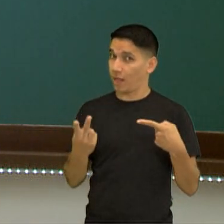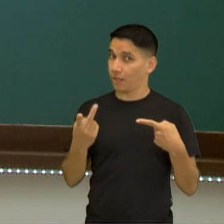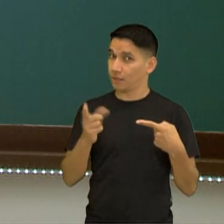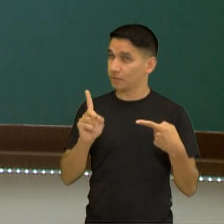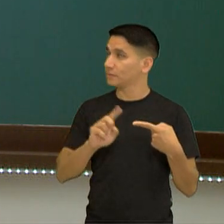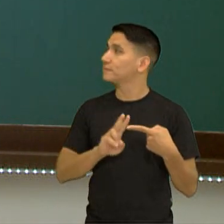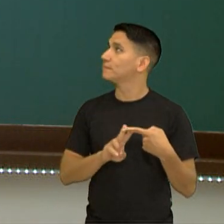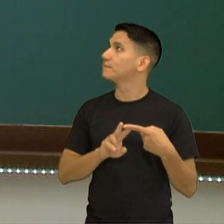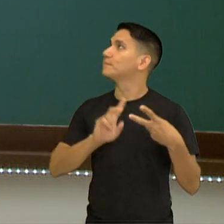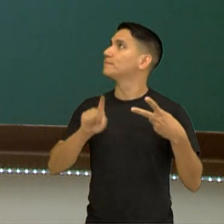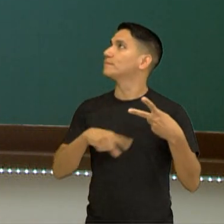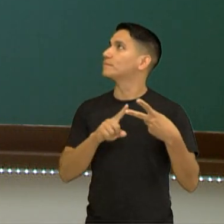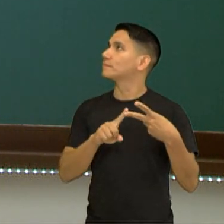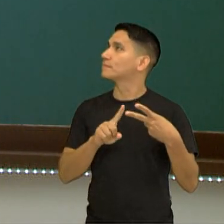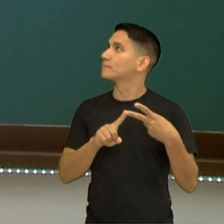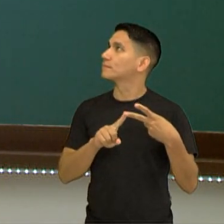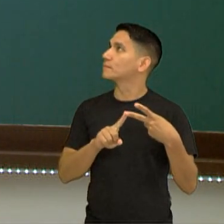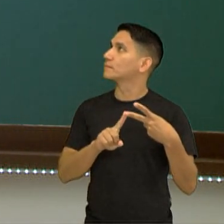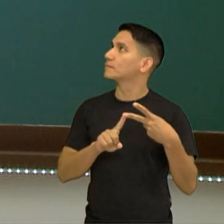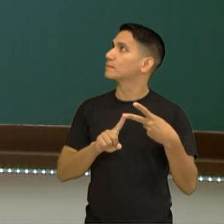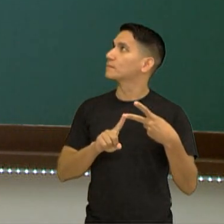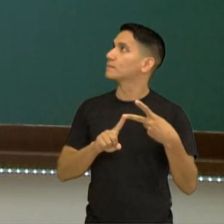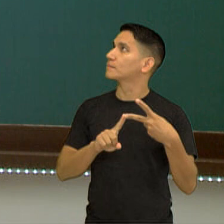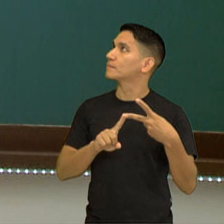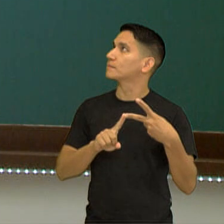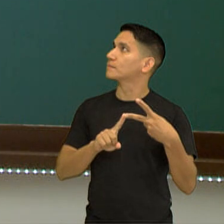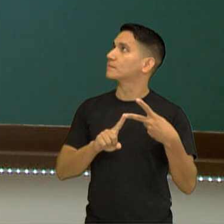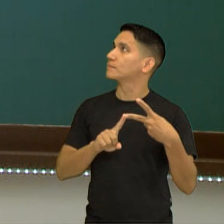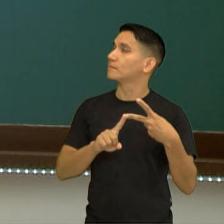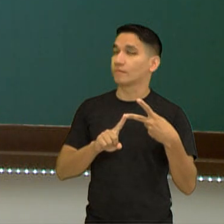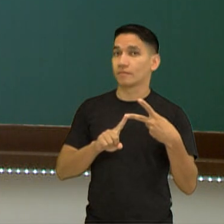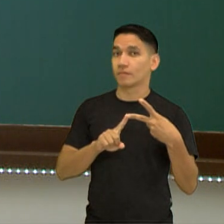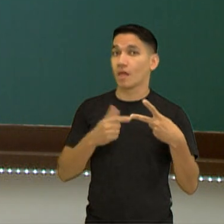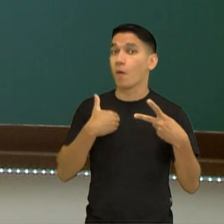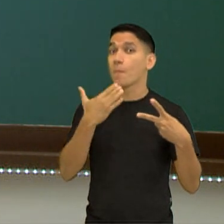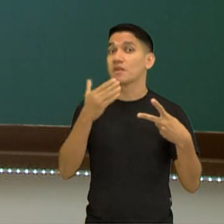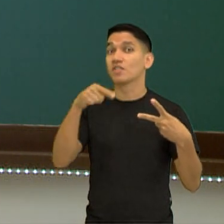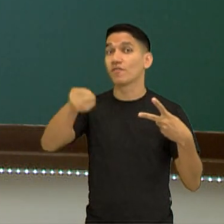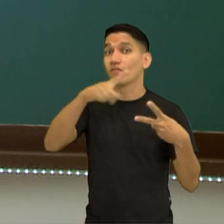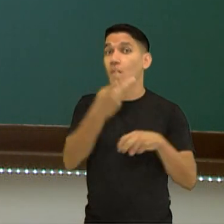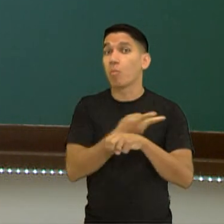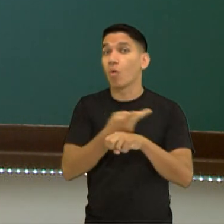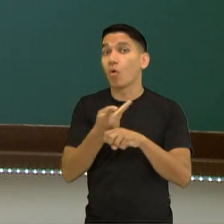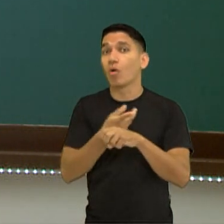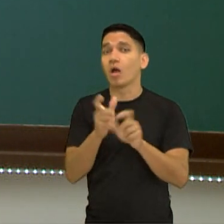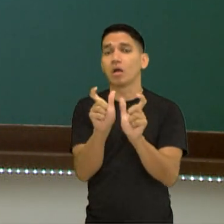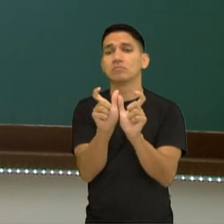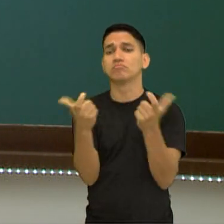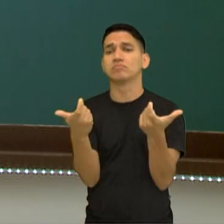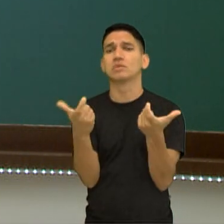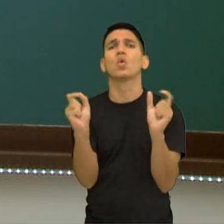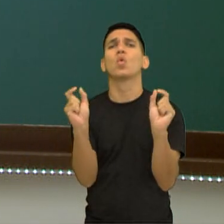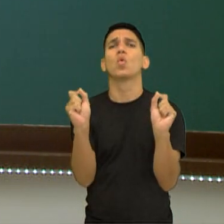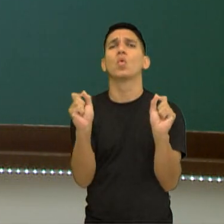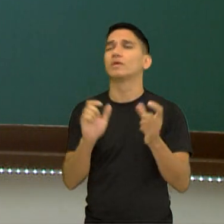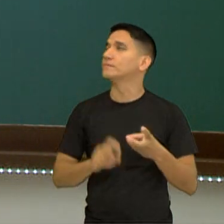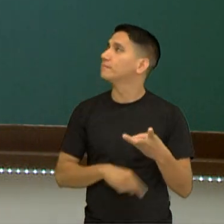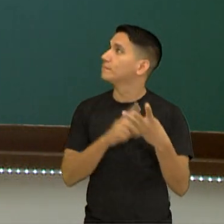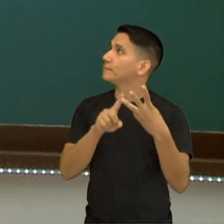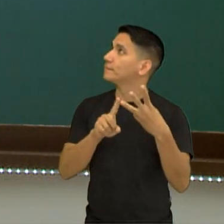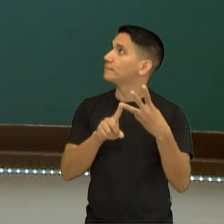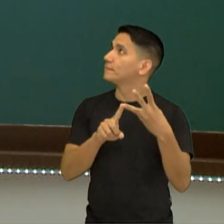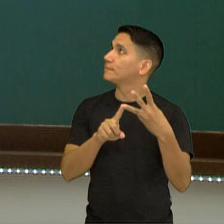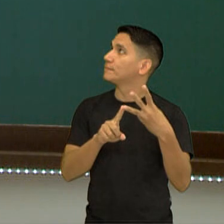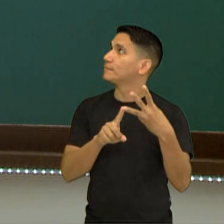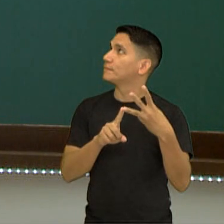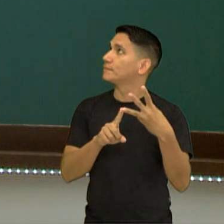2. Embodiment is the same as. Eu quero que vocês busquem o sinônimo da palavra embodiment. 3.